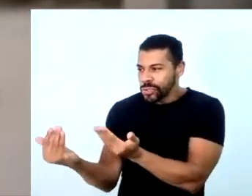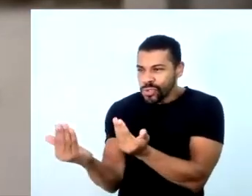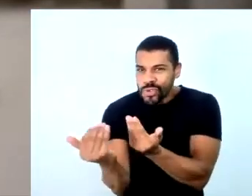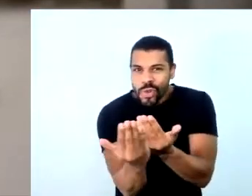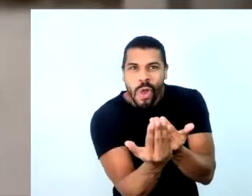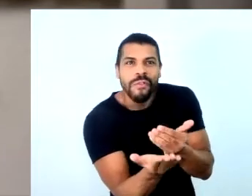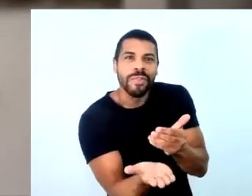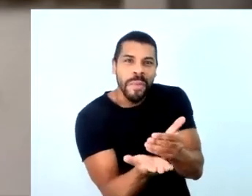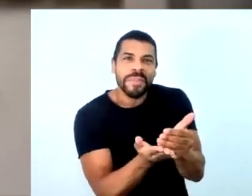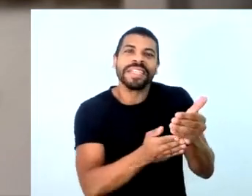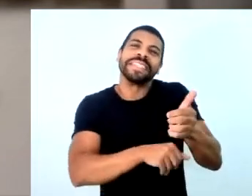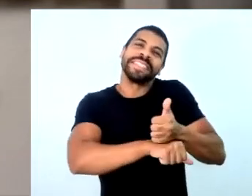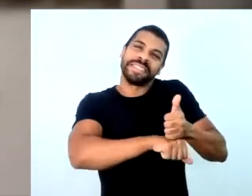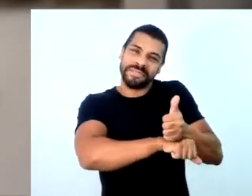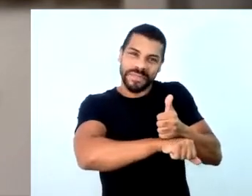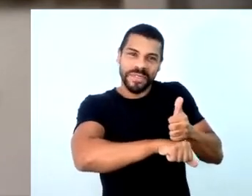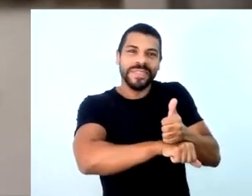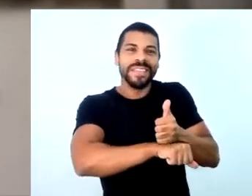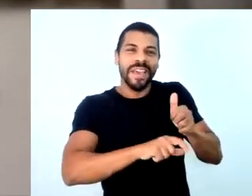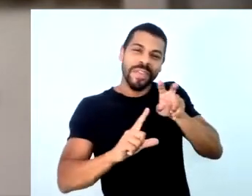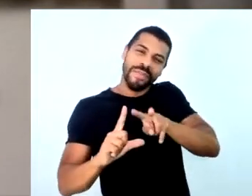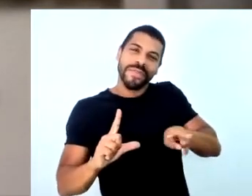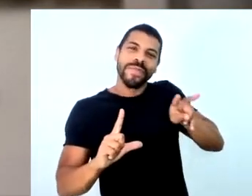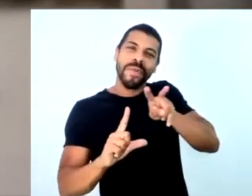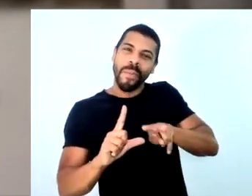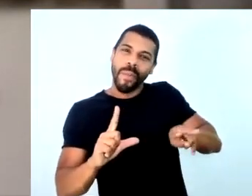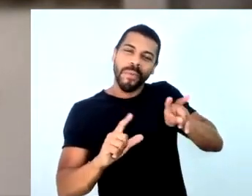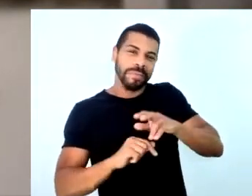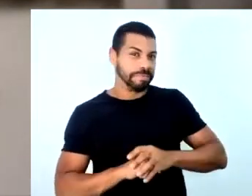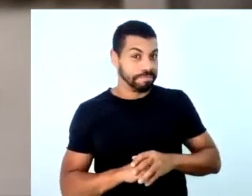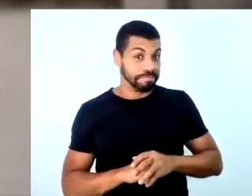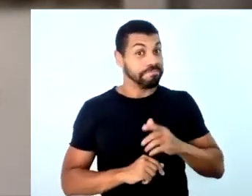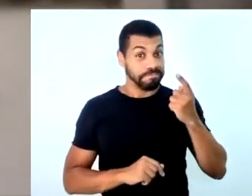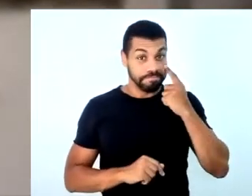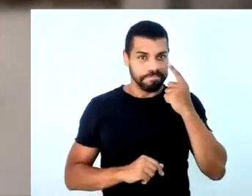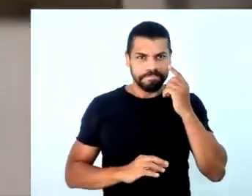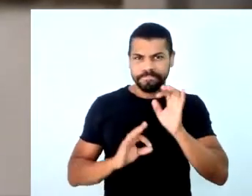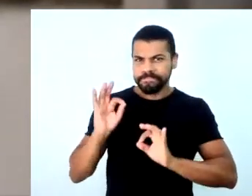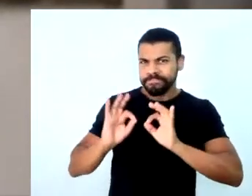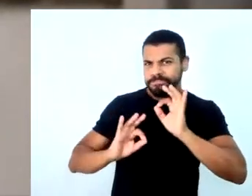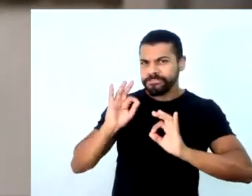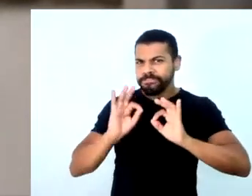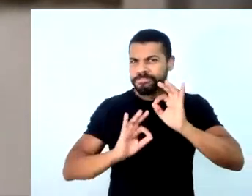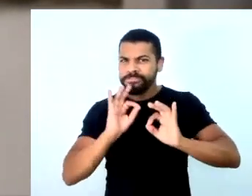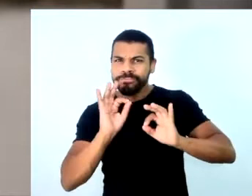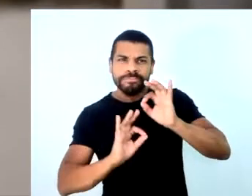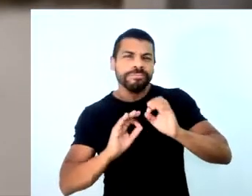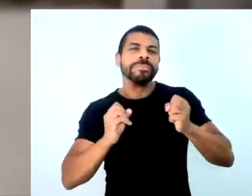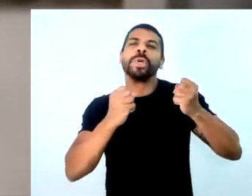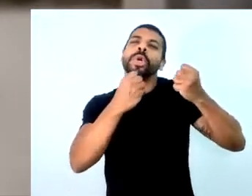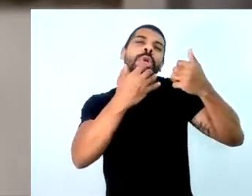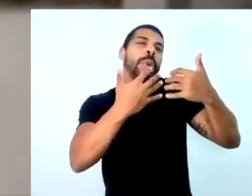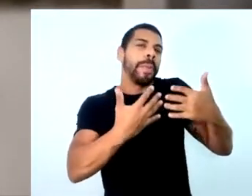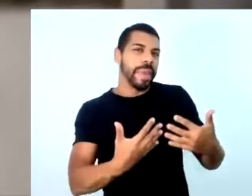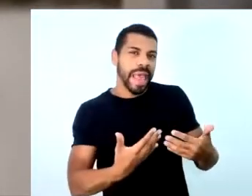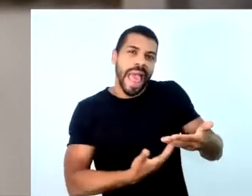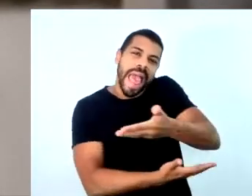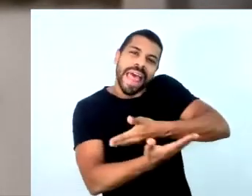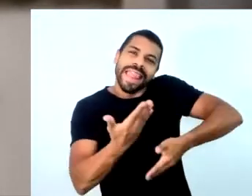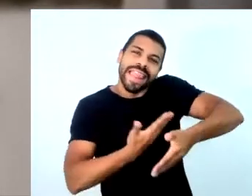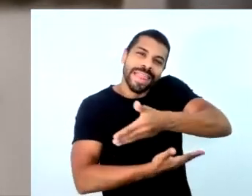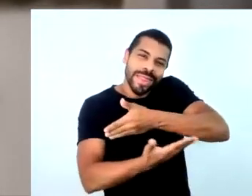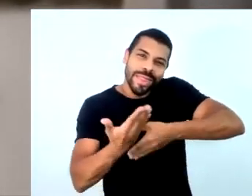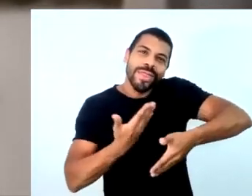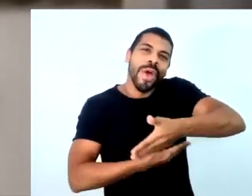está começando e continuando e se iniciando no audiovisual. Eu preparei umas coisas aqui para